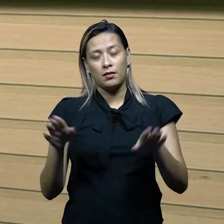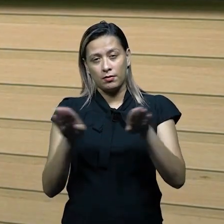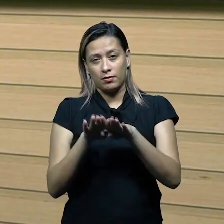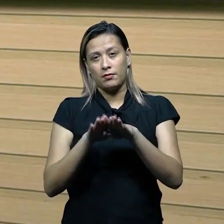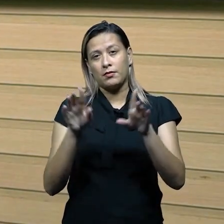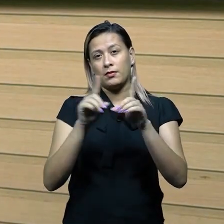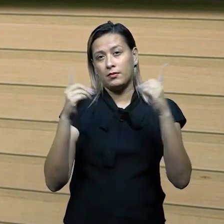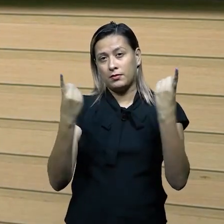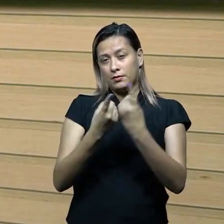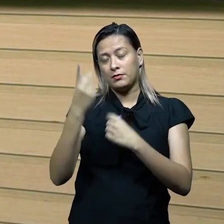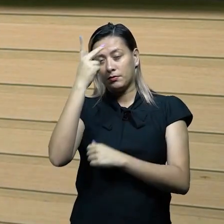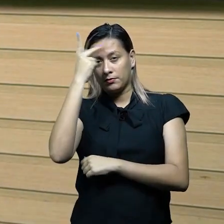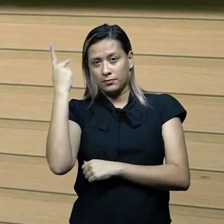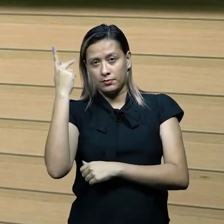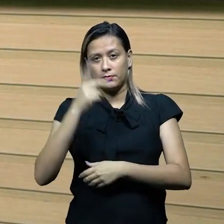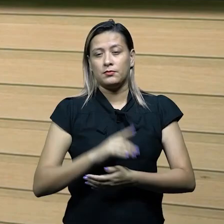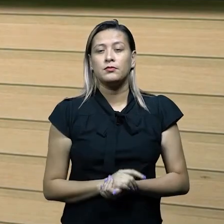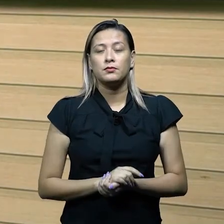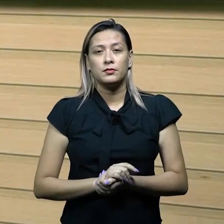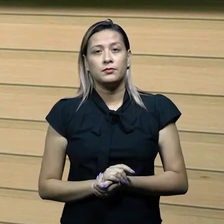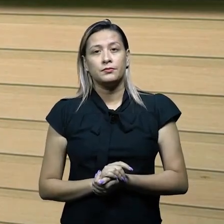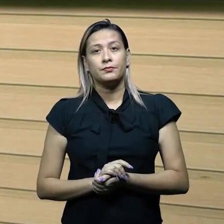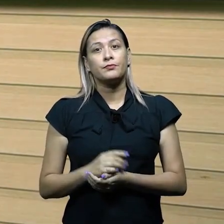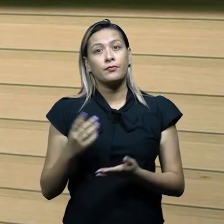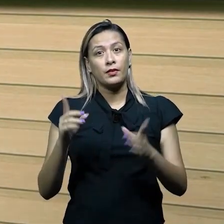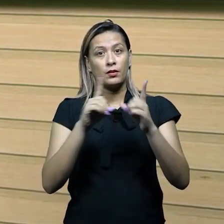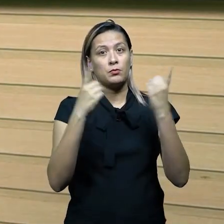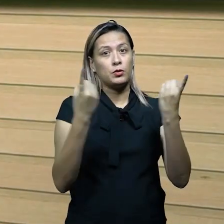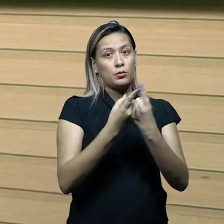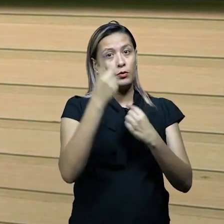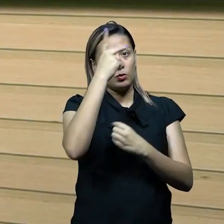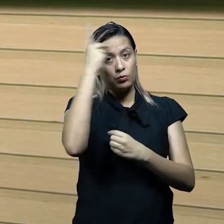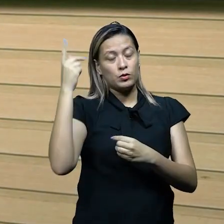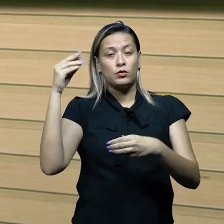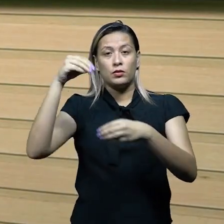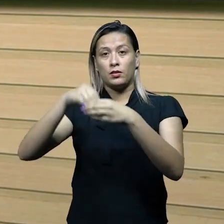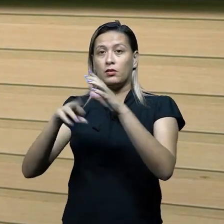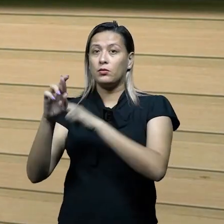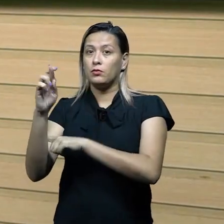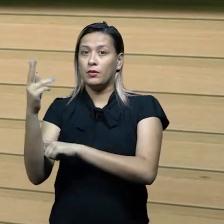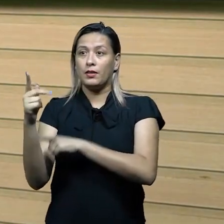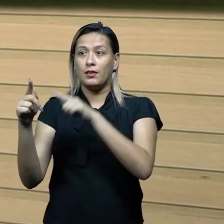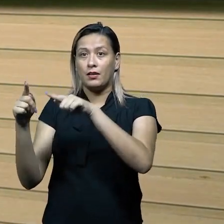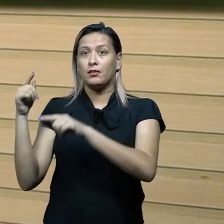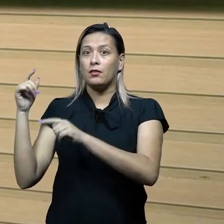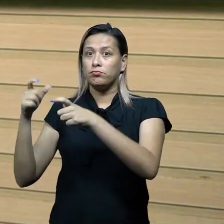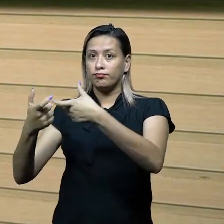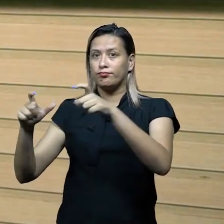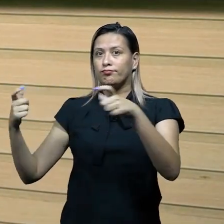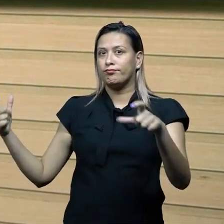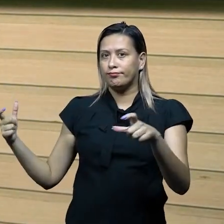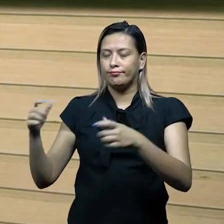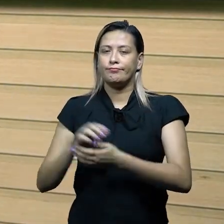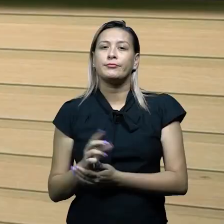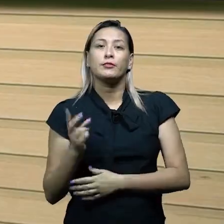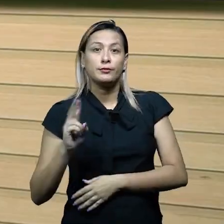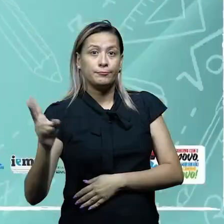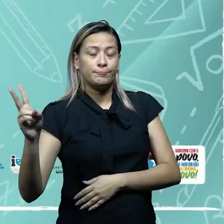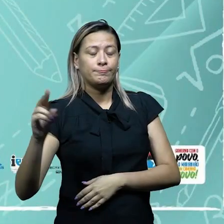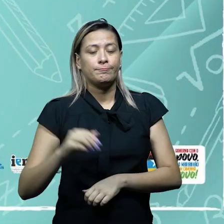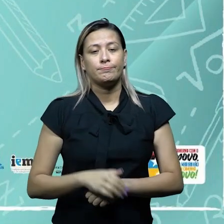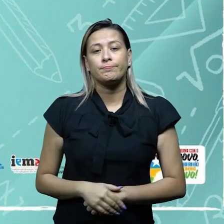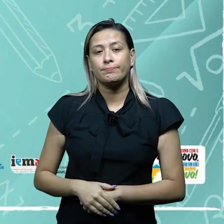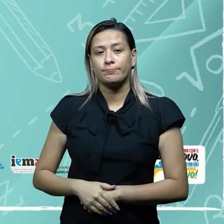departamento pessoal. Já deixei bem claro que o departamento pessoal é apenas uma fatia do RH, que o RH é algo muito mais amplo. Vamos dar